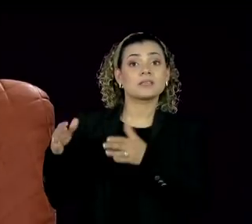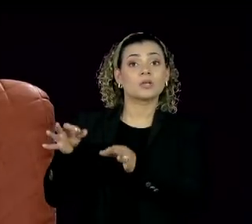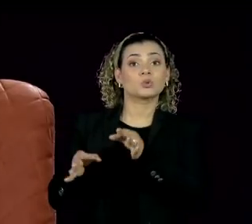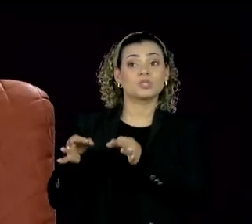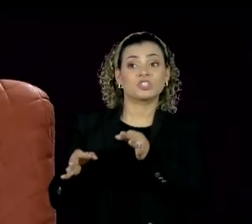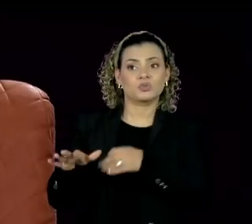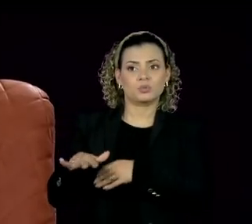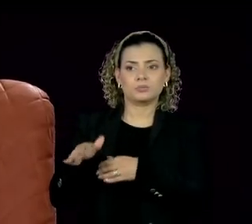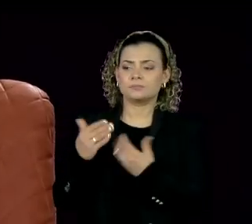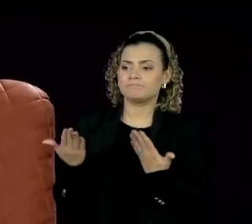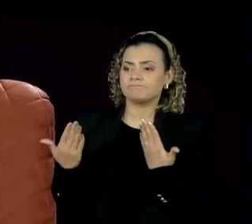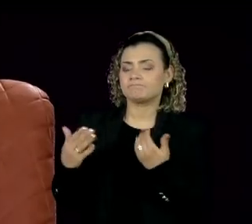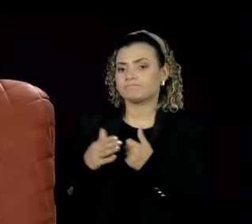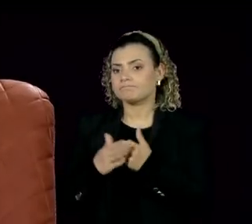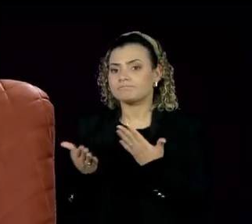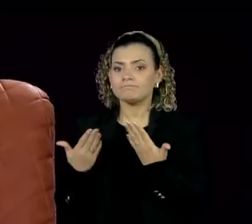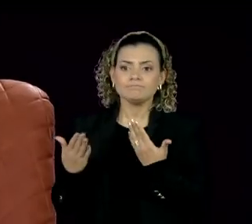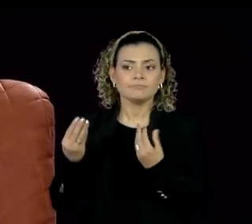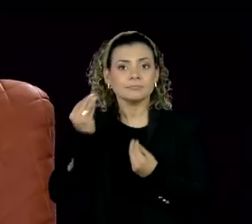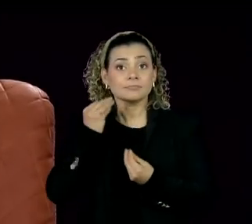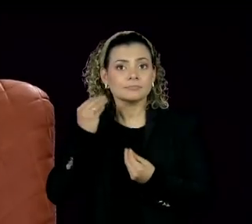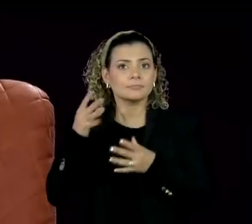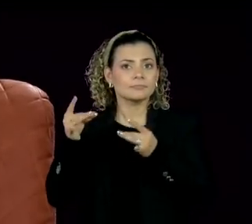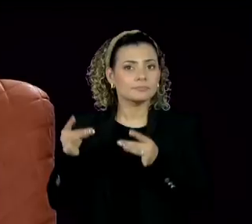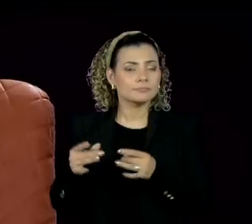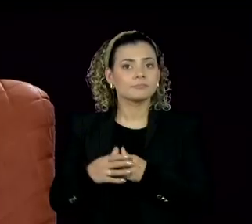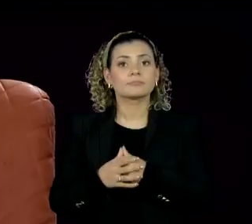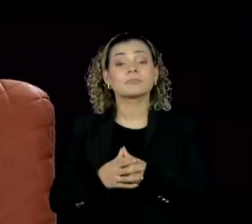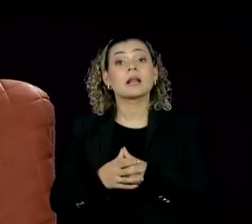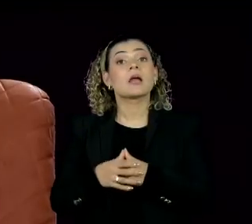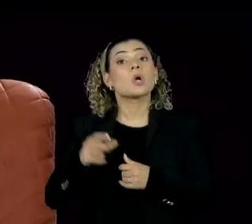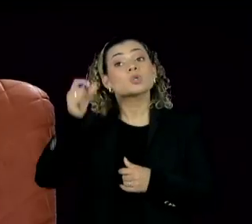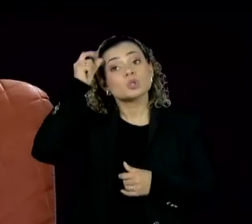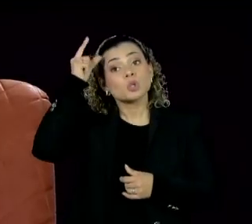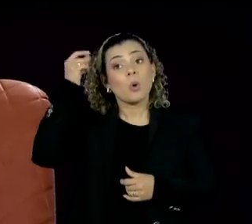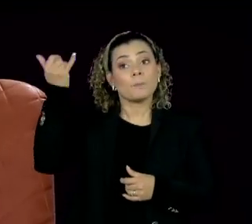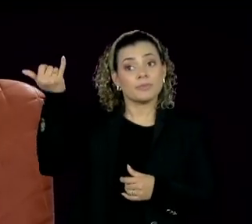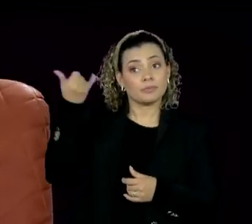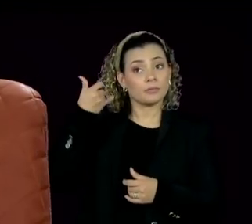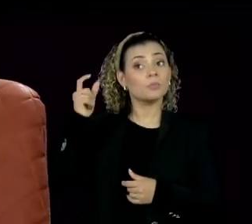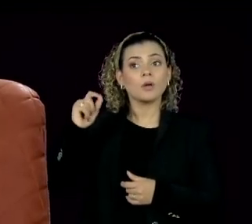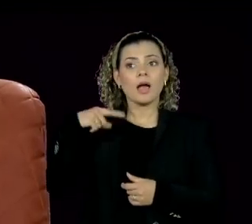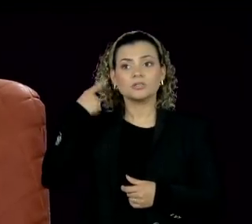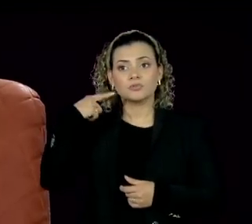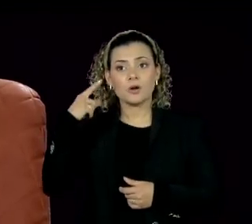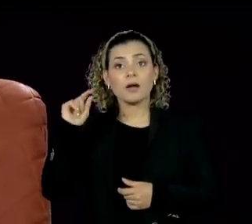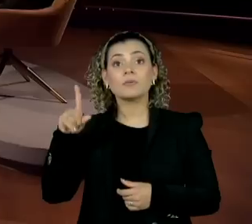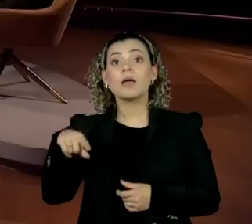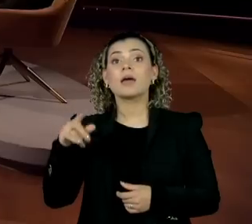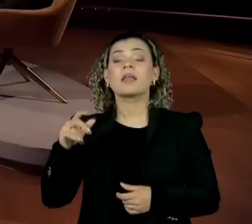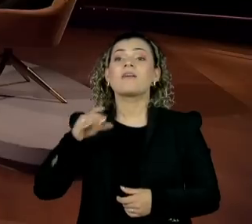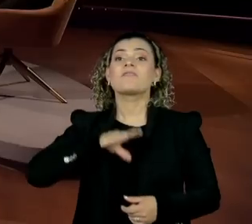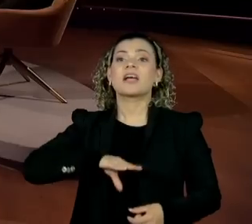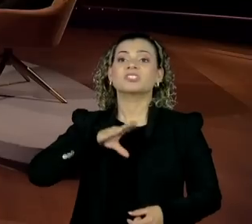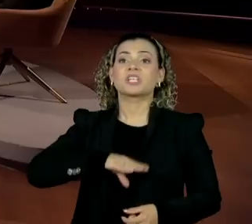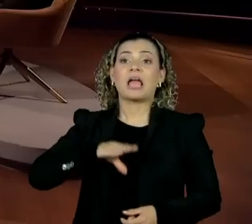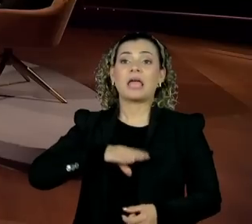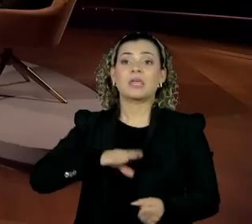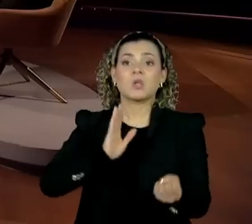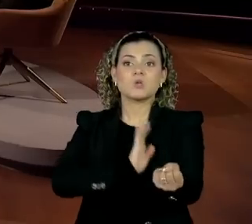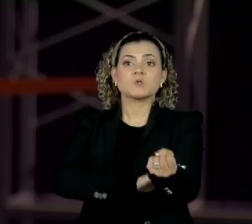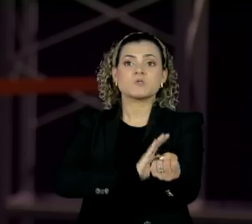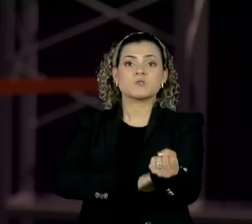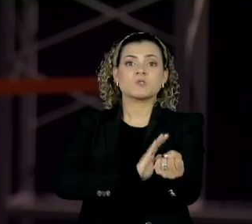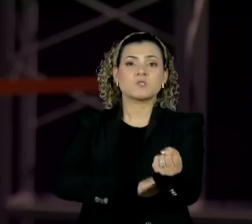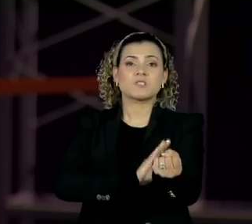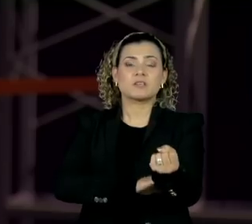jurídico. Aí eu soube que o advogado era um vascaíno doente, que era o Dr.